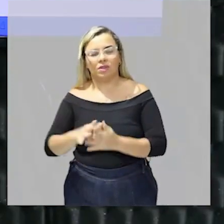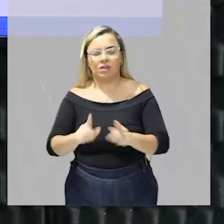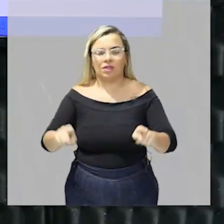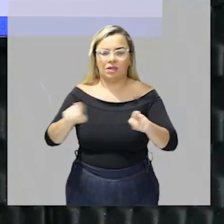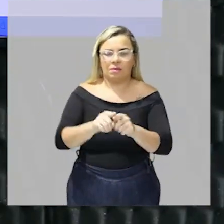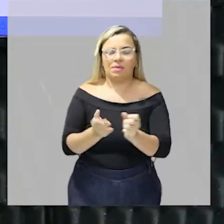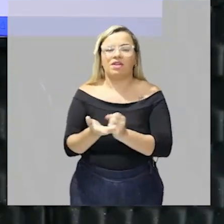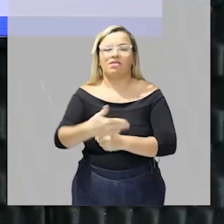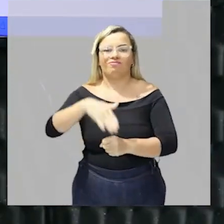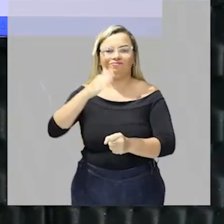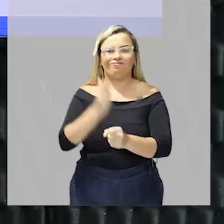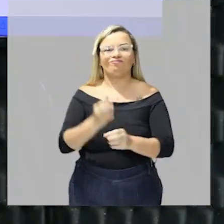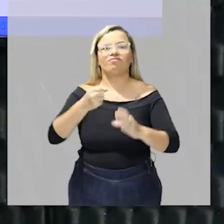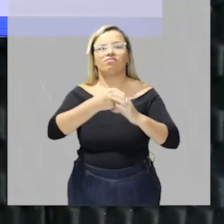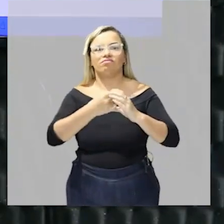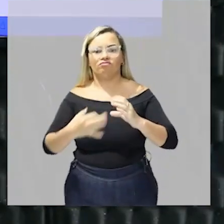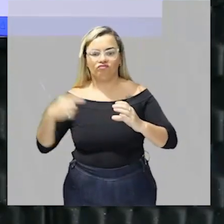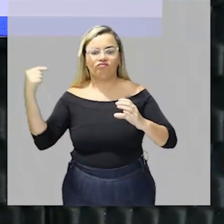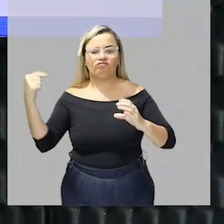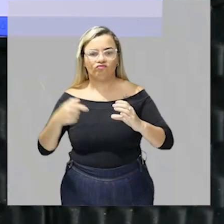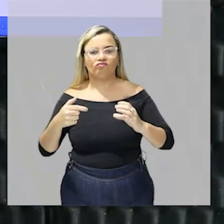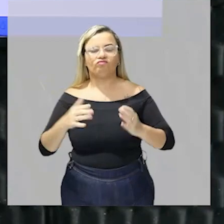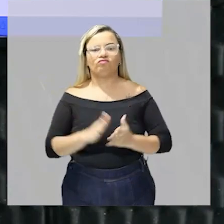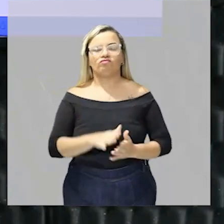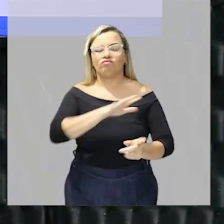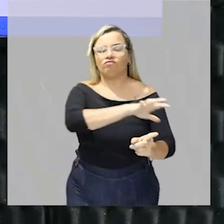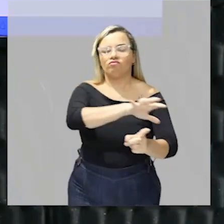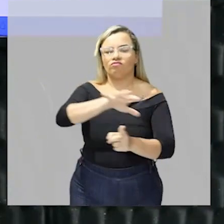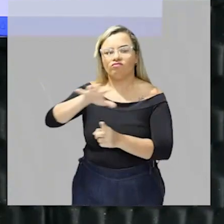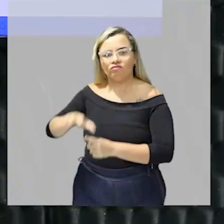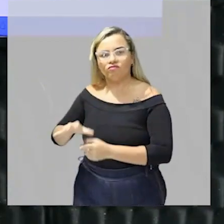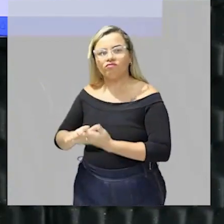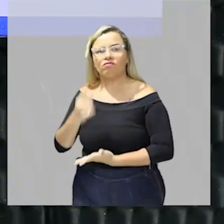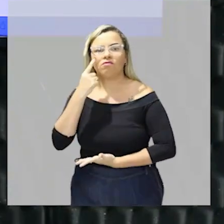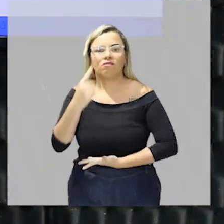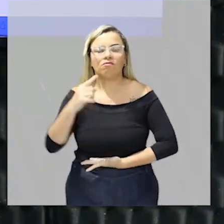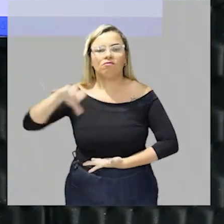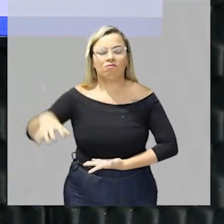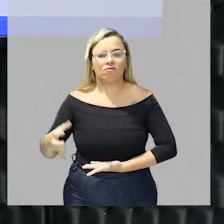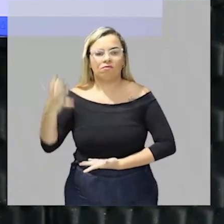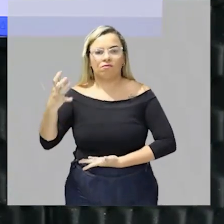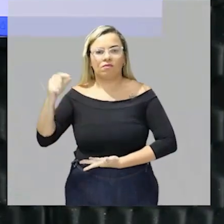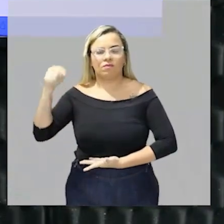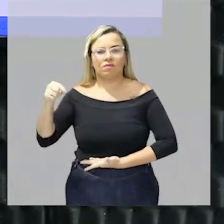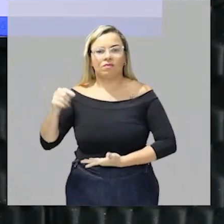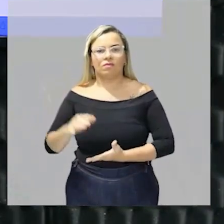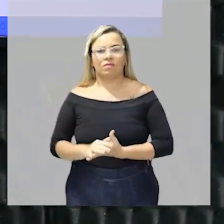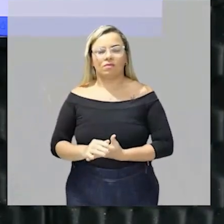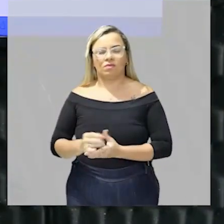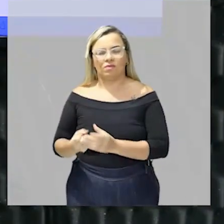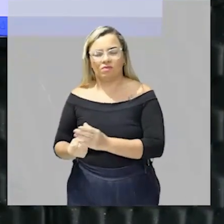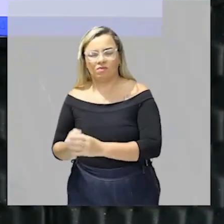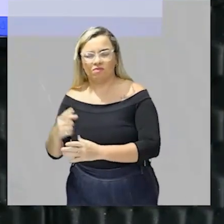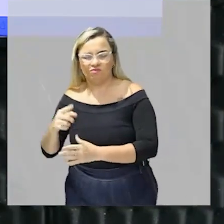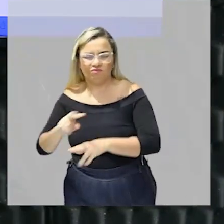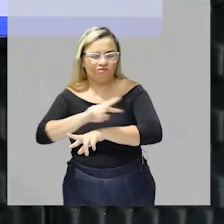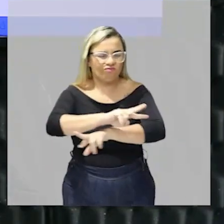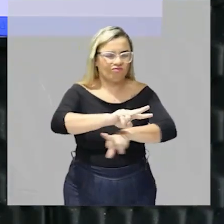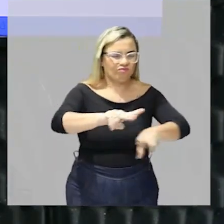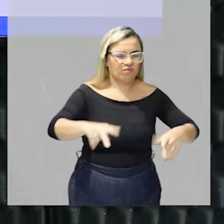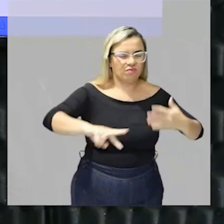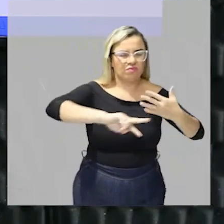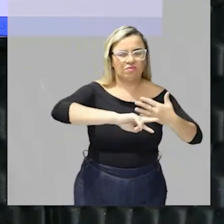preciso observar que nós estamos diante de um fenômeno que ele é fruto de uma série de